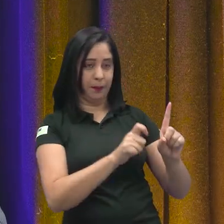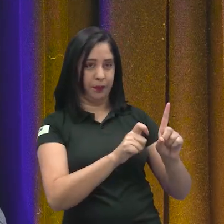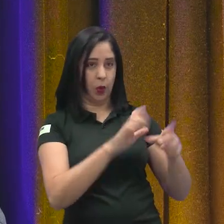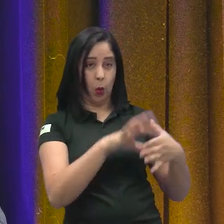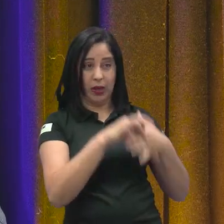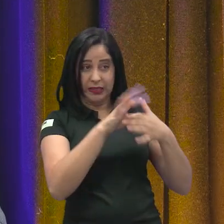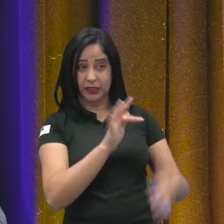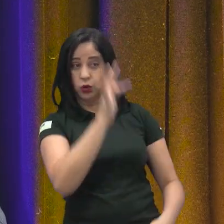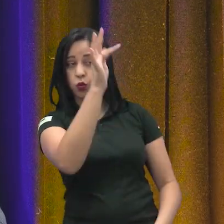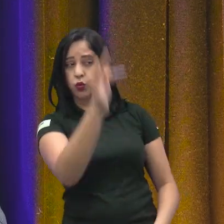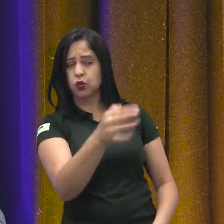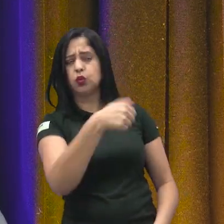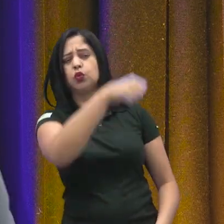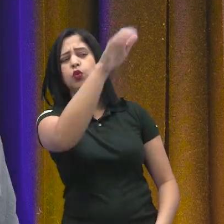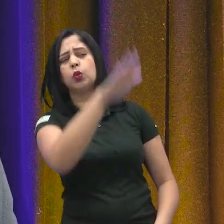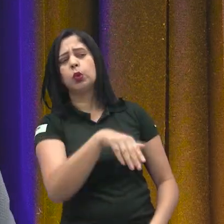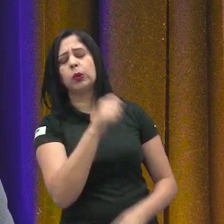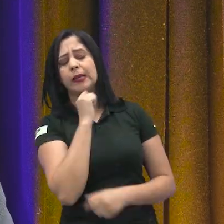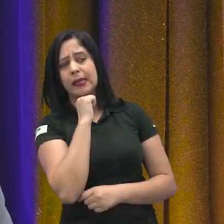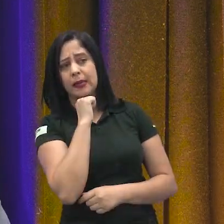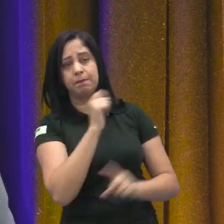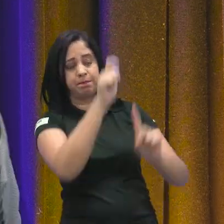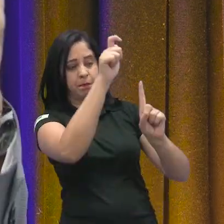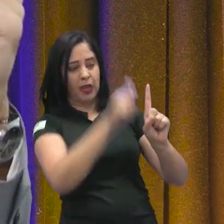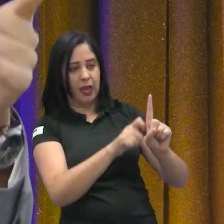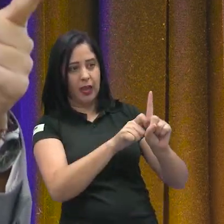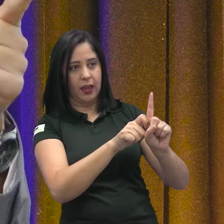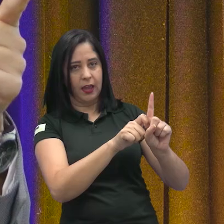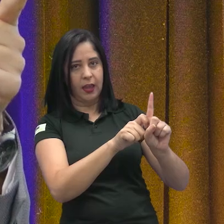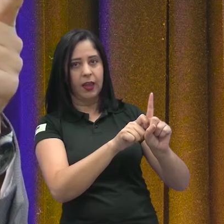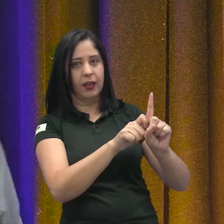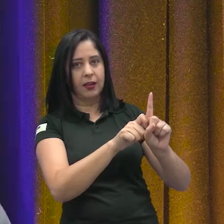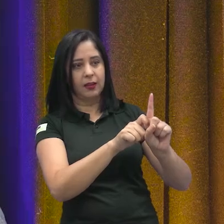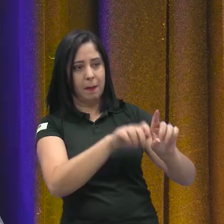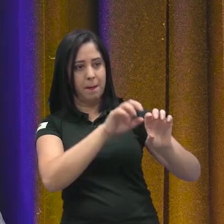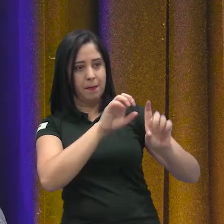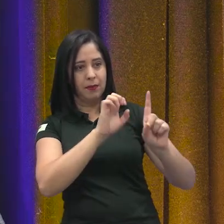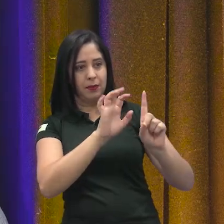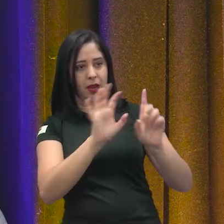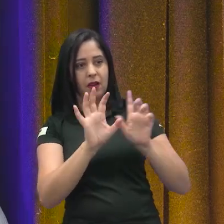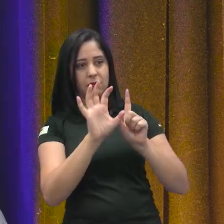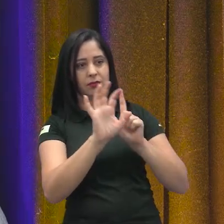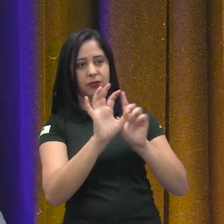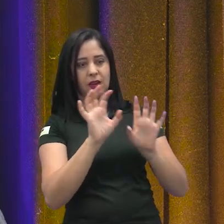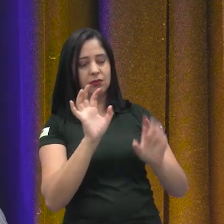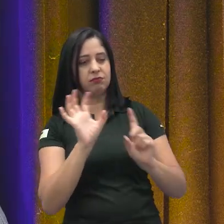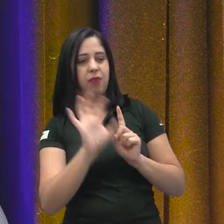futuro é um líder que influencia mais e manda menos.